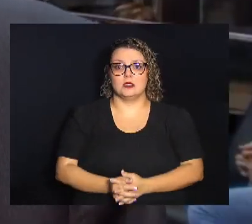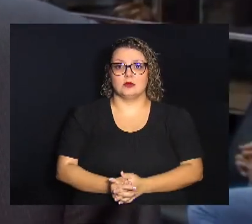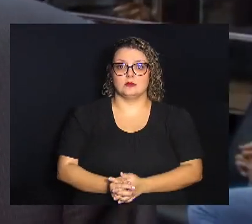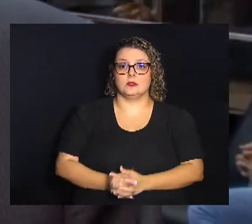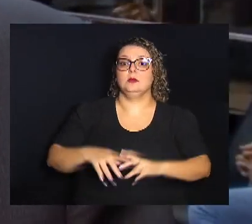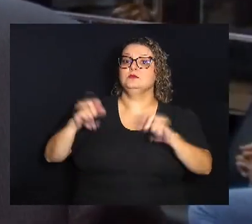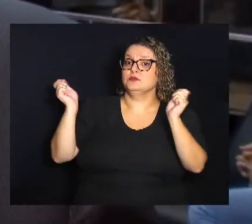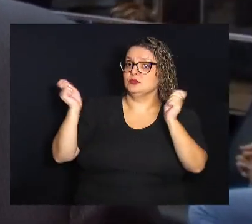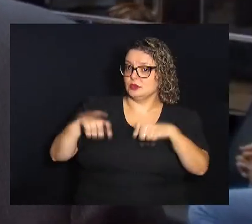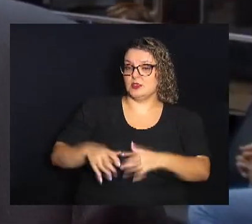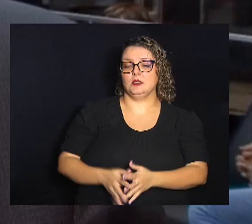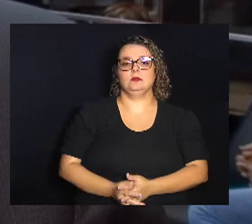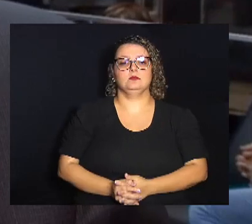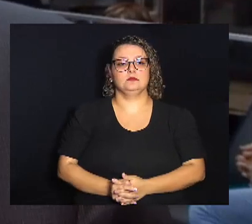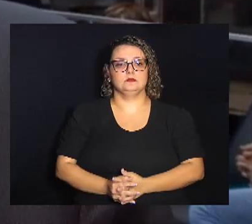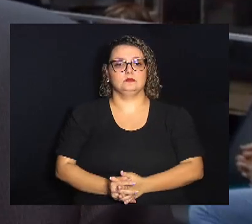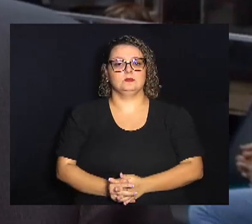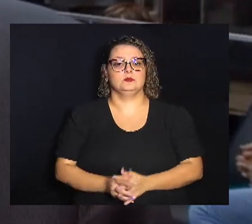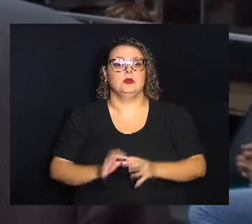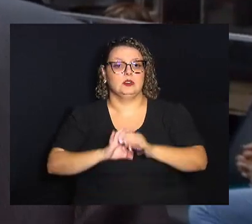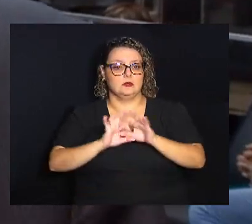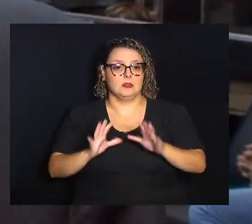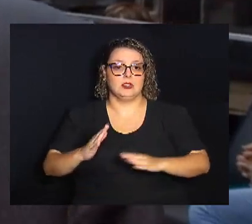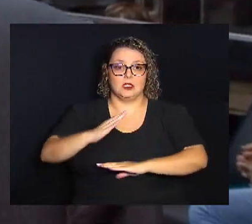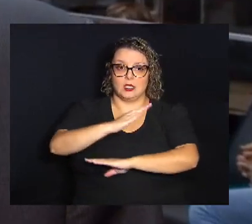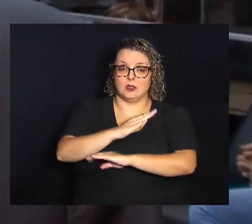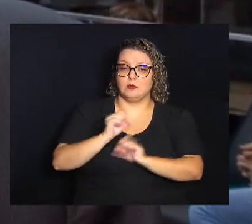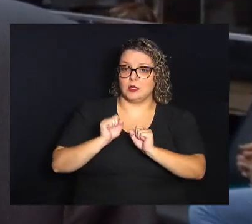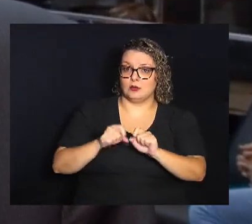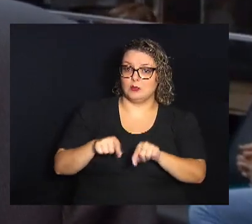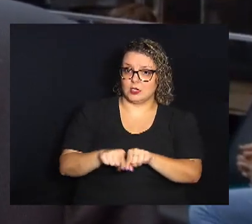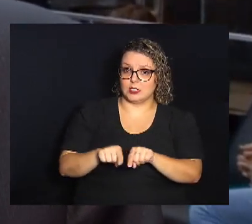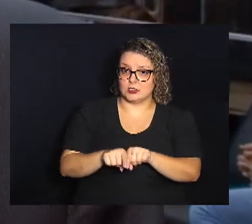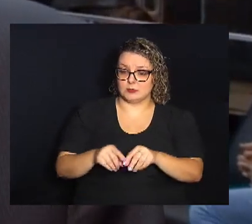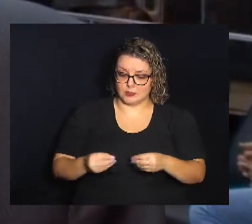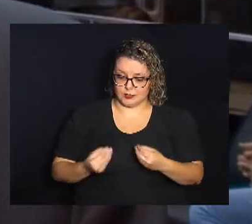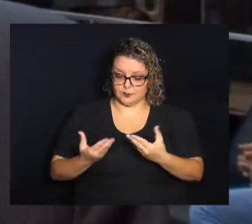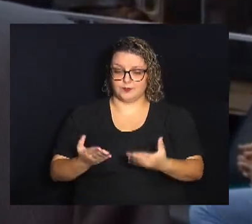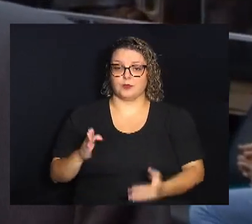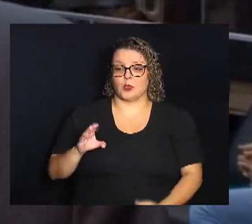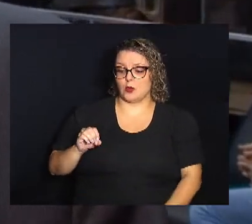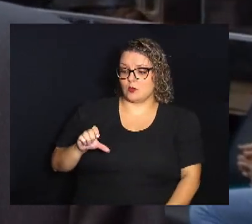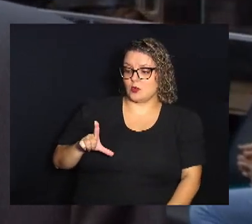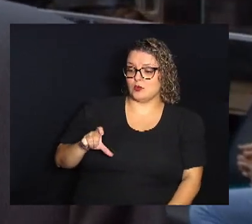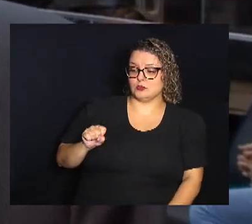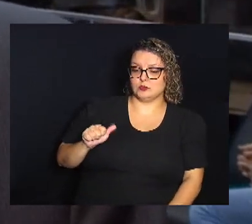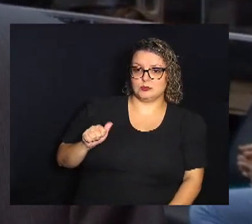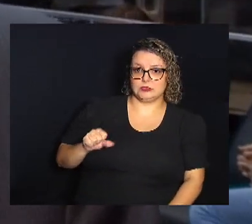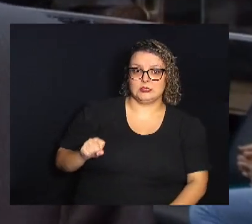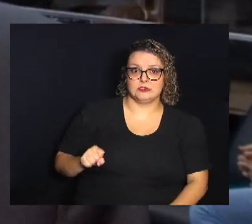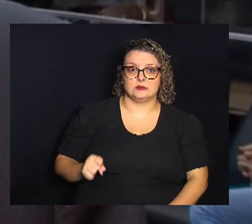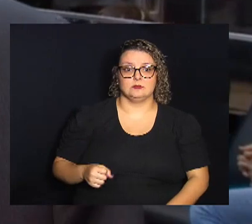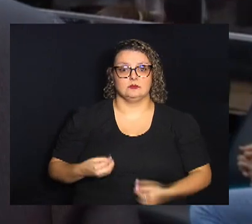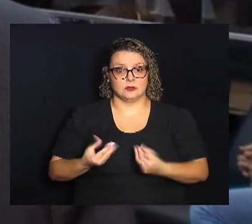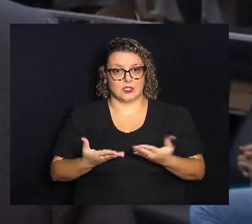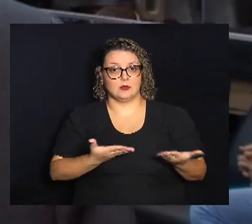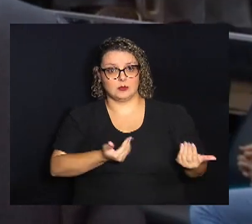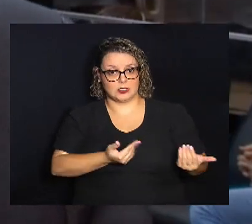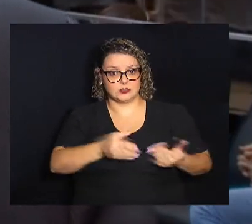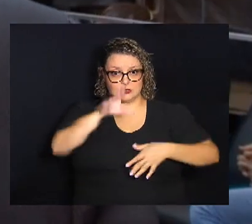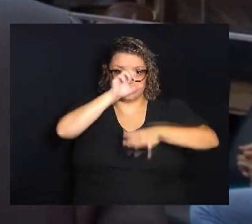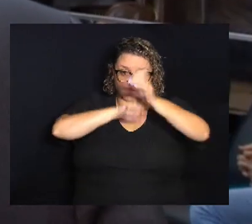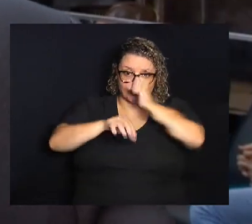capacitar, autorizar a Câmara para que possa também oferecer bolsas para esses jovens aprendizes. Seria